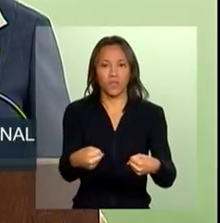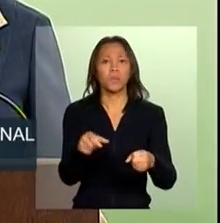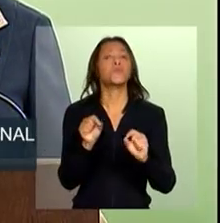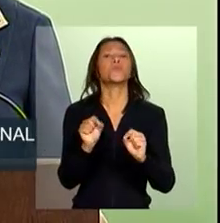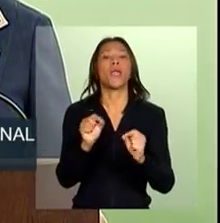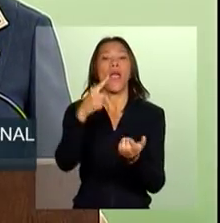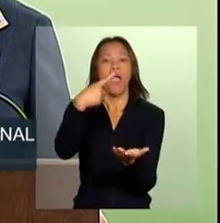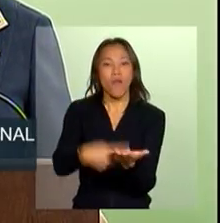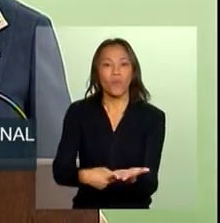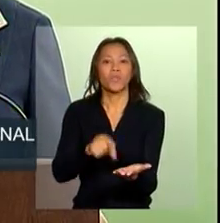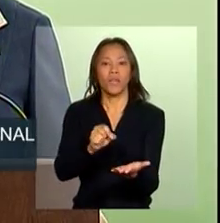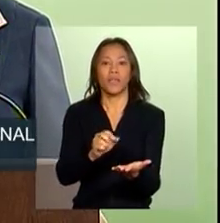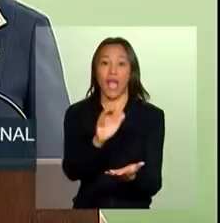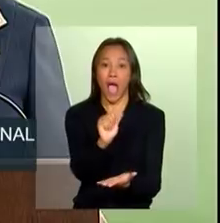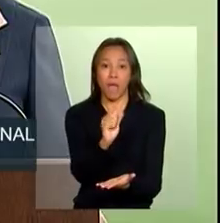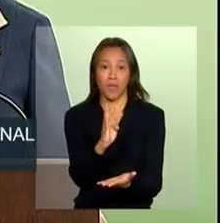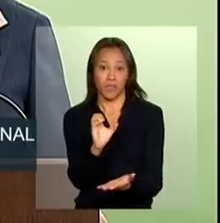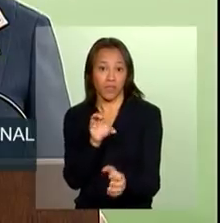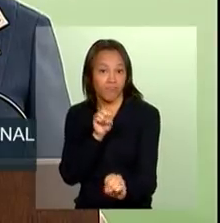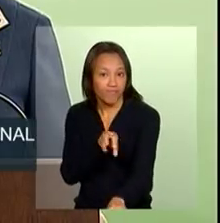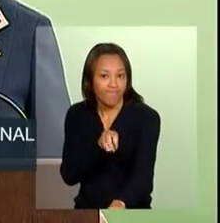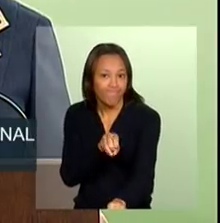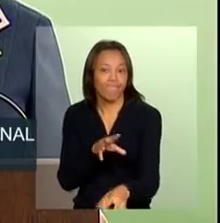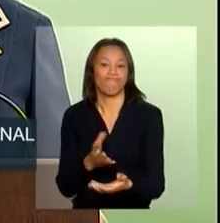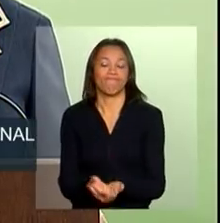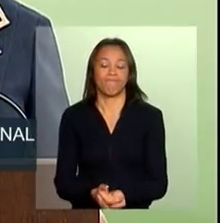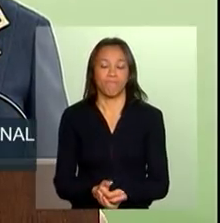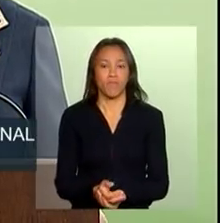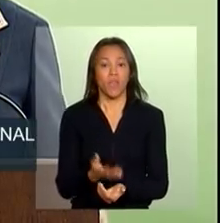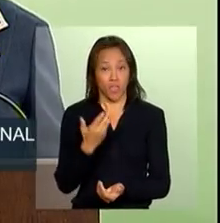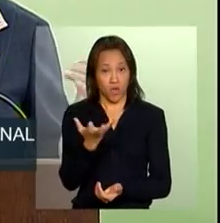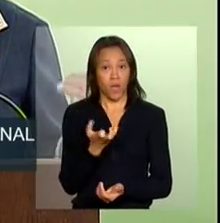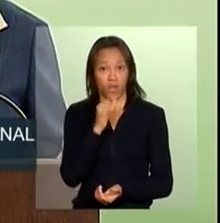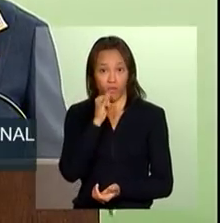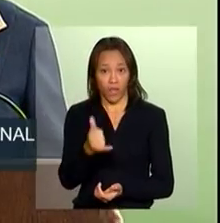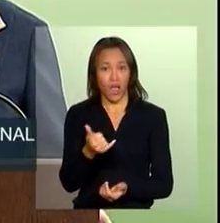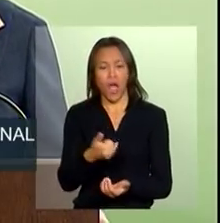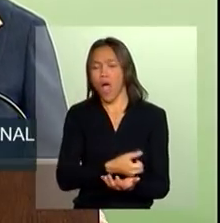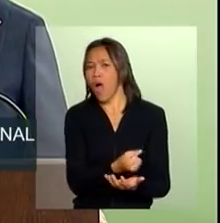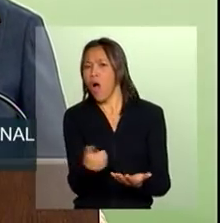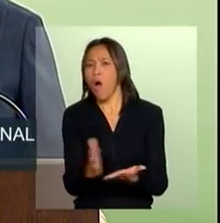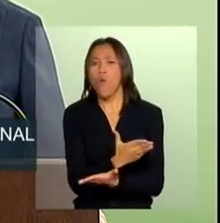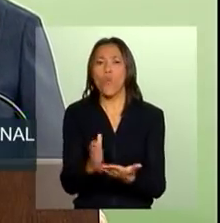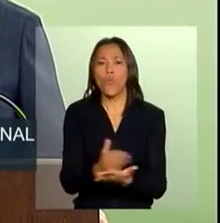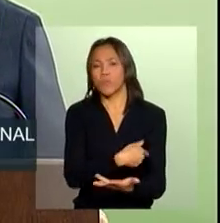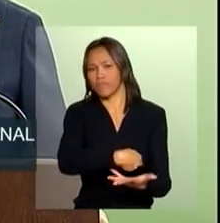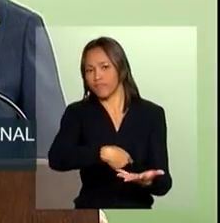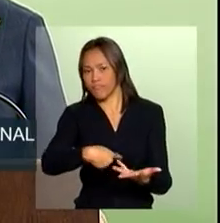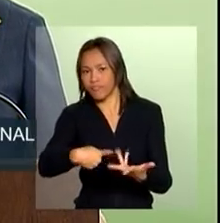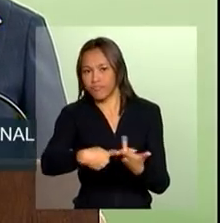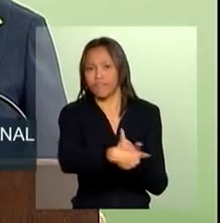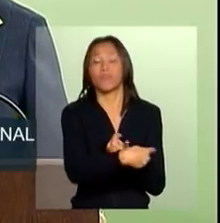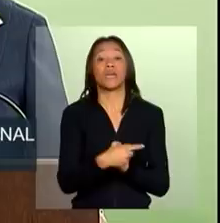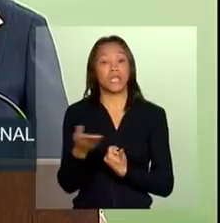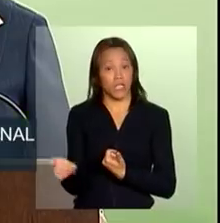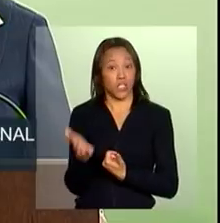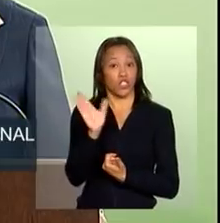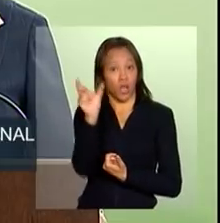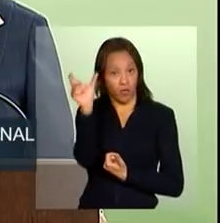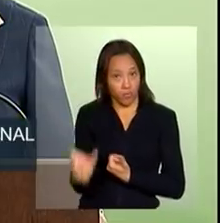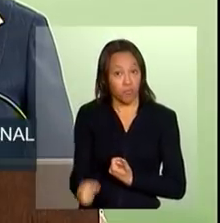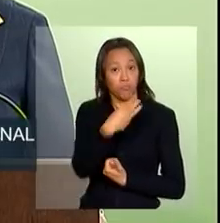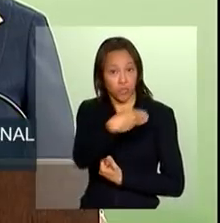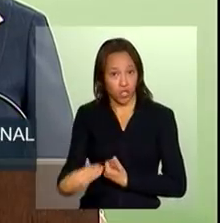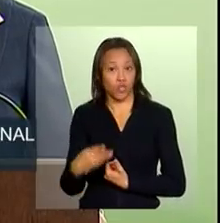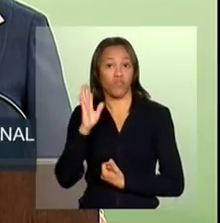que é a alfabetização. E eu quero aqui enfatizar algumas das ações que o ministro falou e que eu